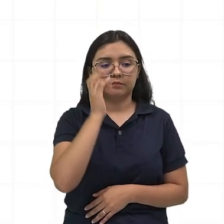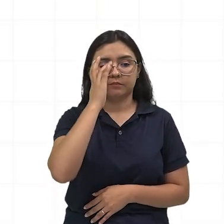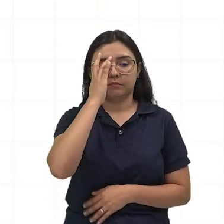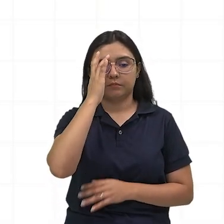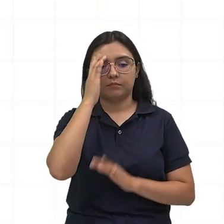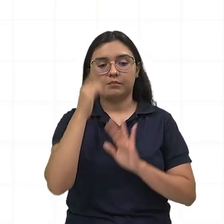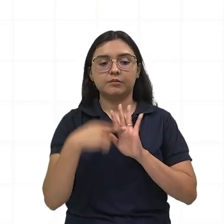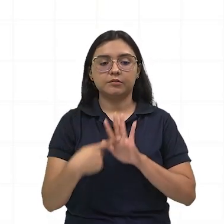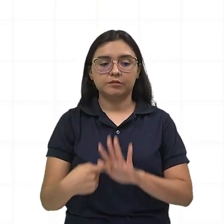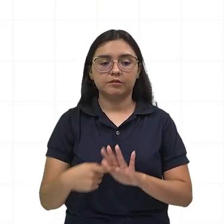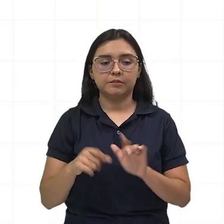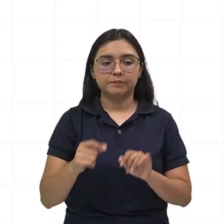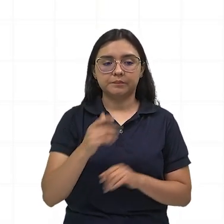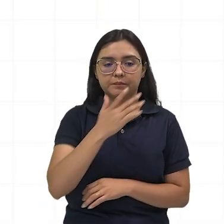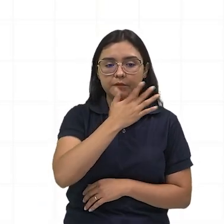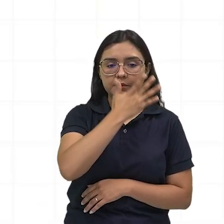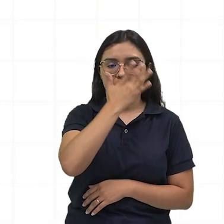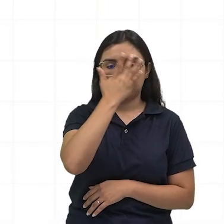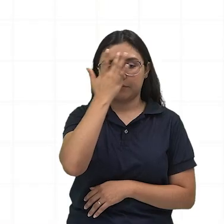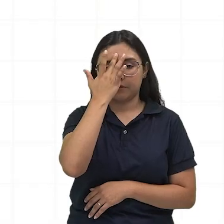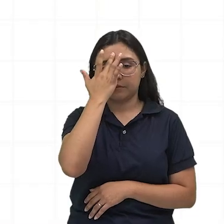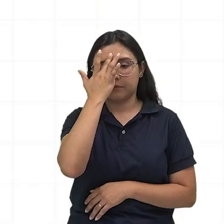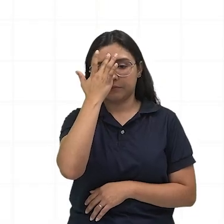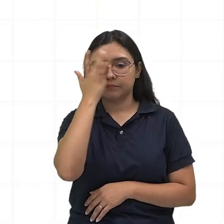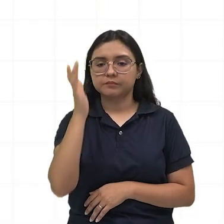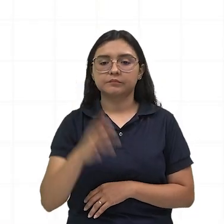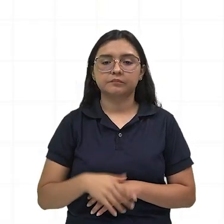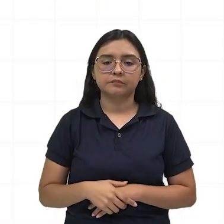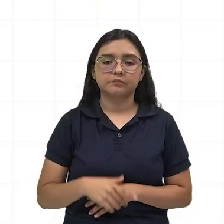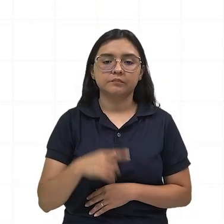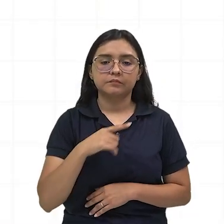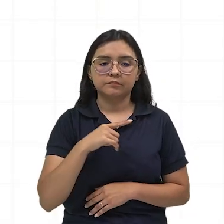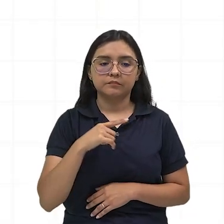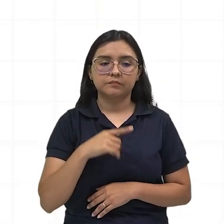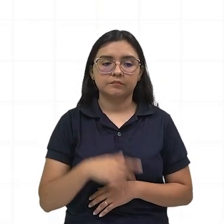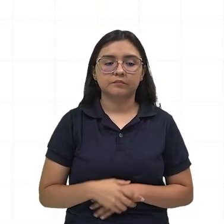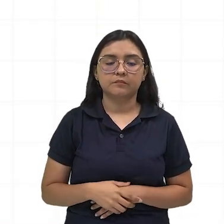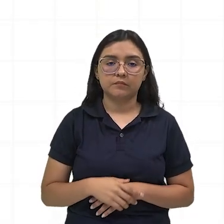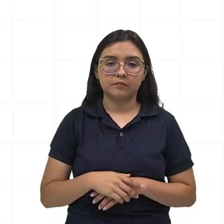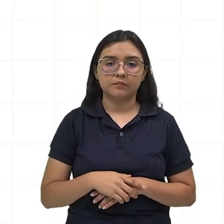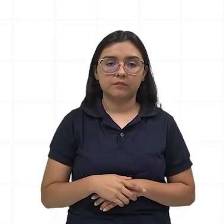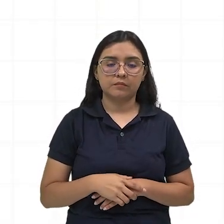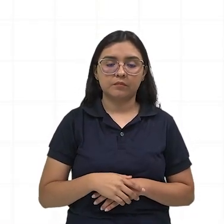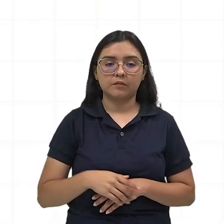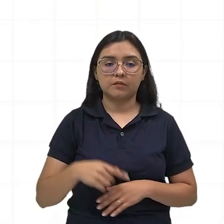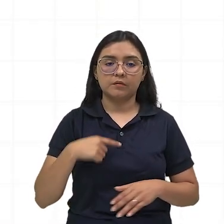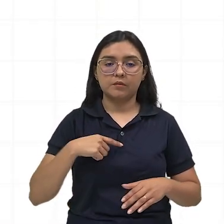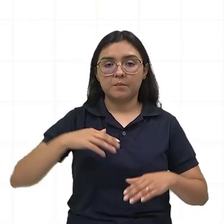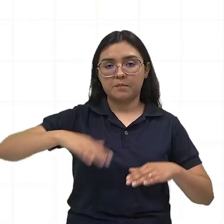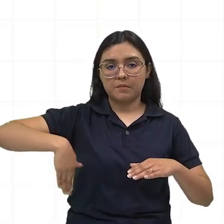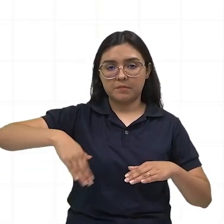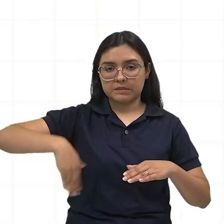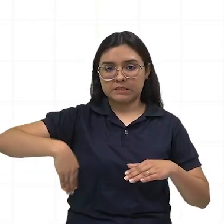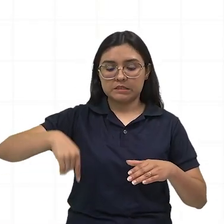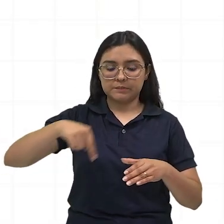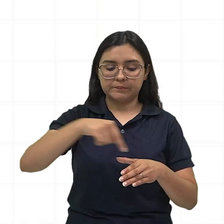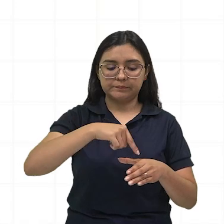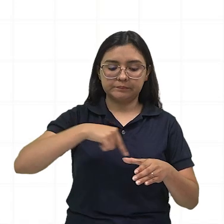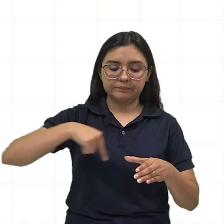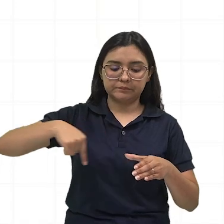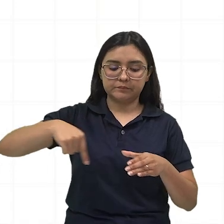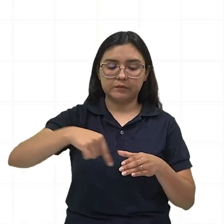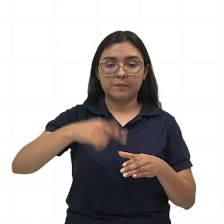diz o seguinte, olha, uma pessoa caminha ao longo da borda de uma piscina circular,